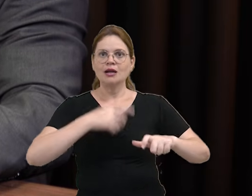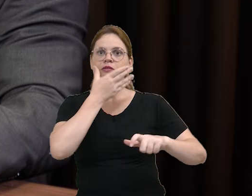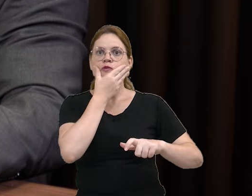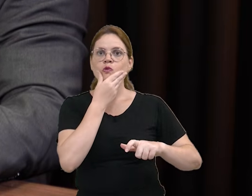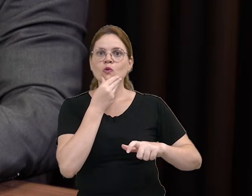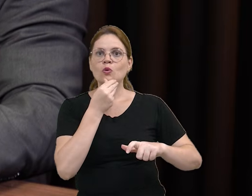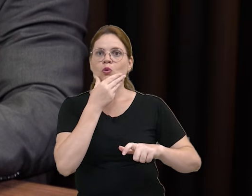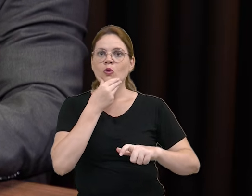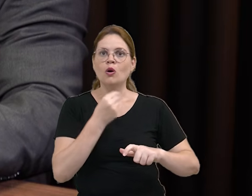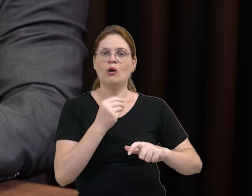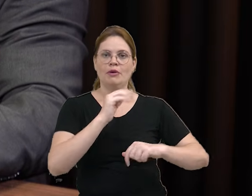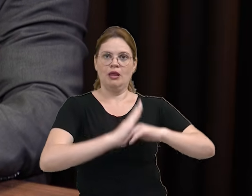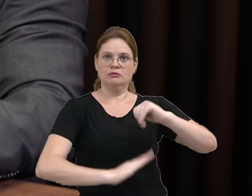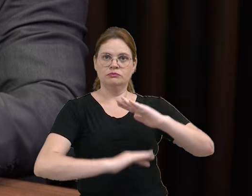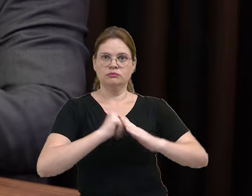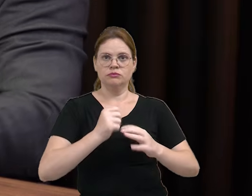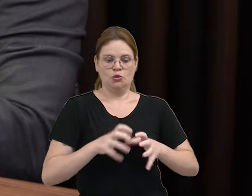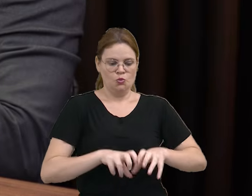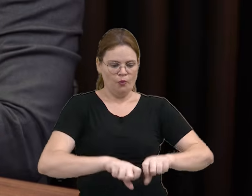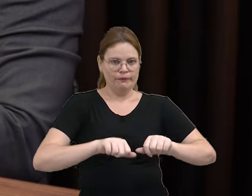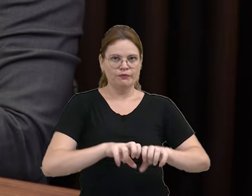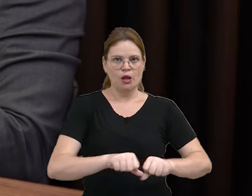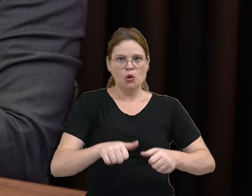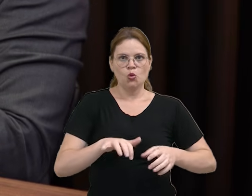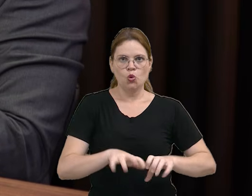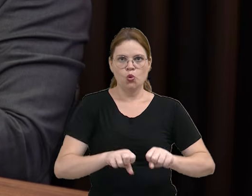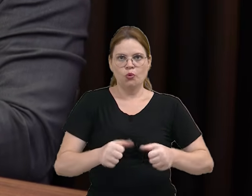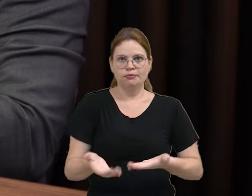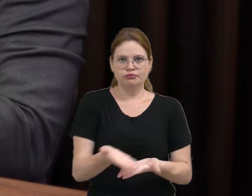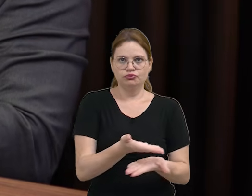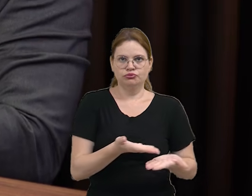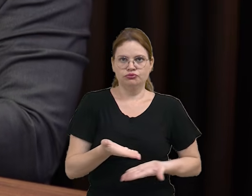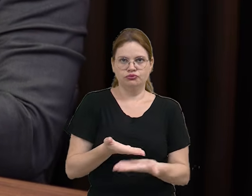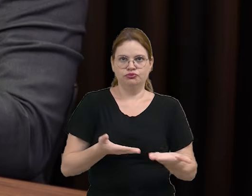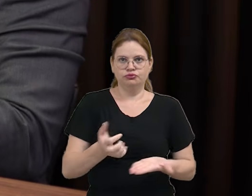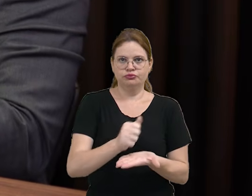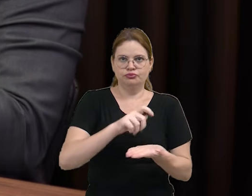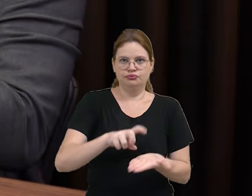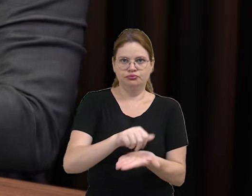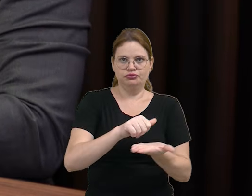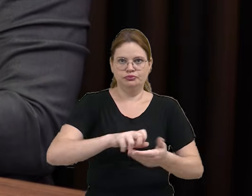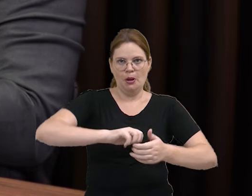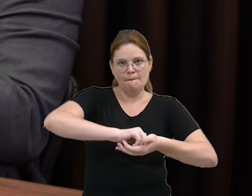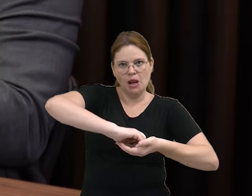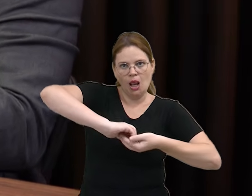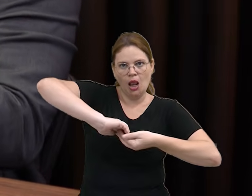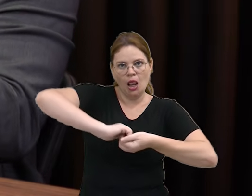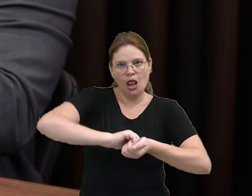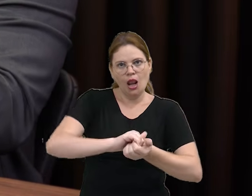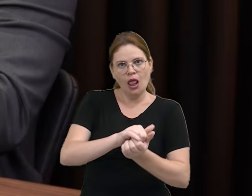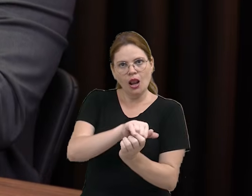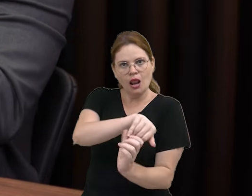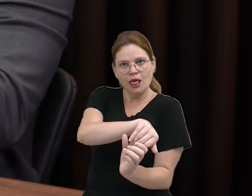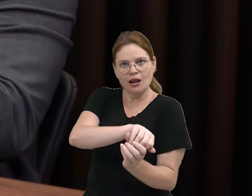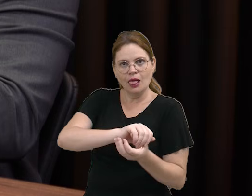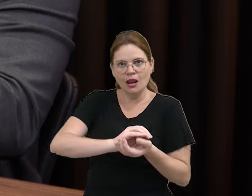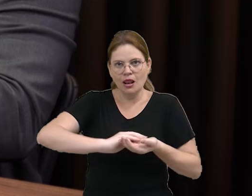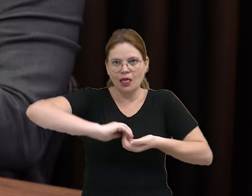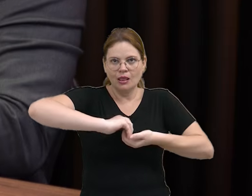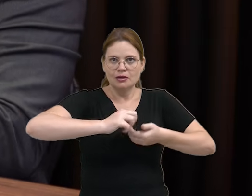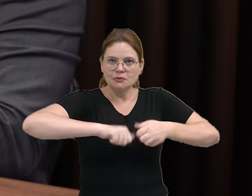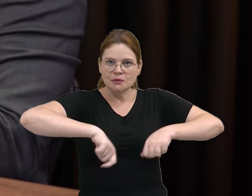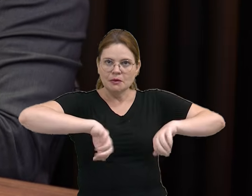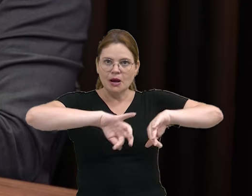oleiro, e ali ele entendeu que nós somos como barro nas mãos do oleiro, e nós precisamos passar